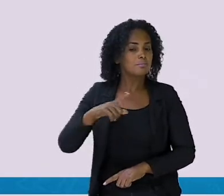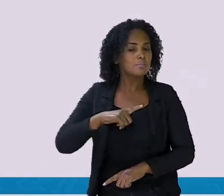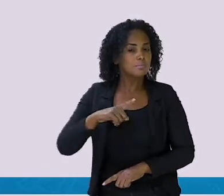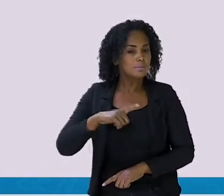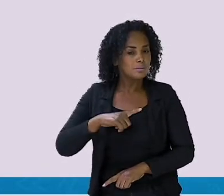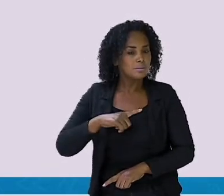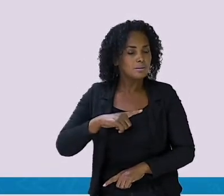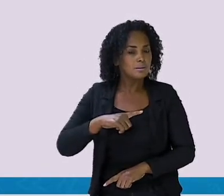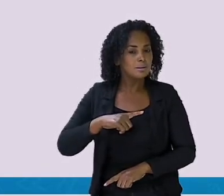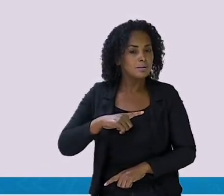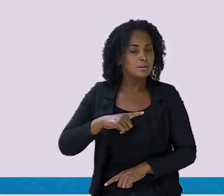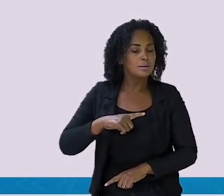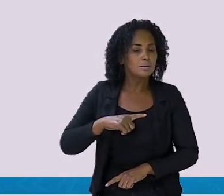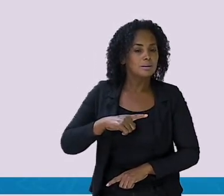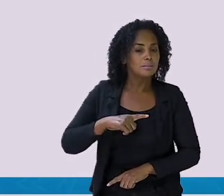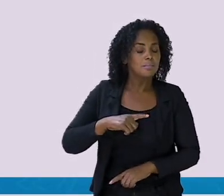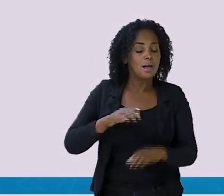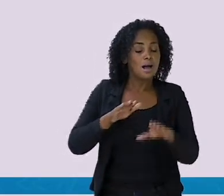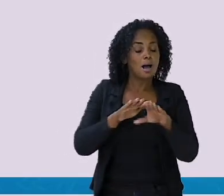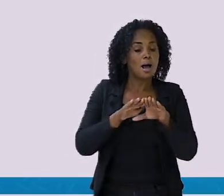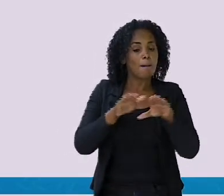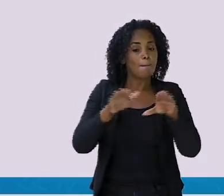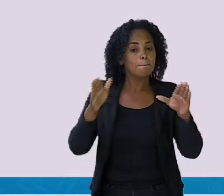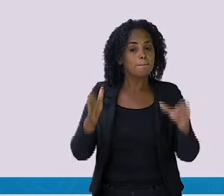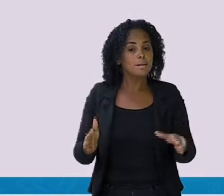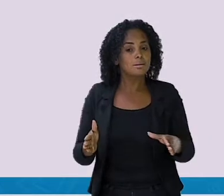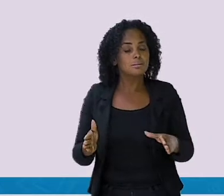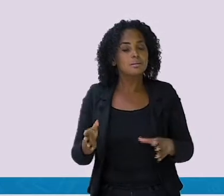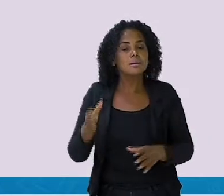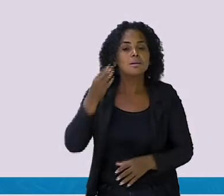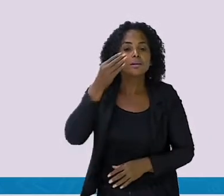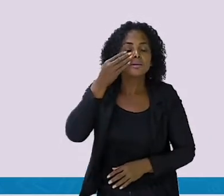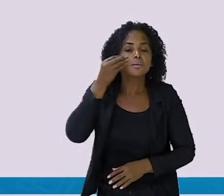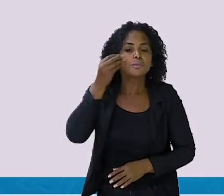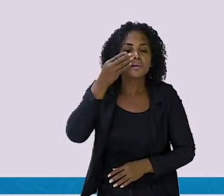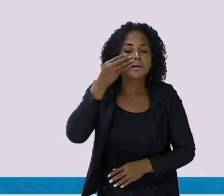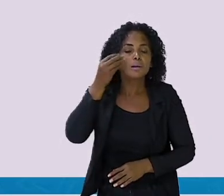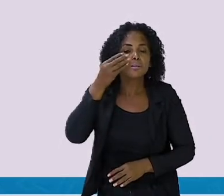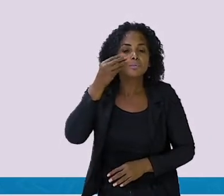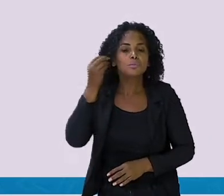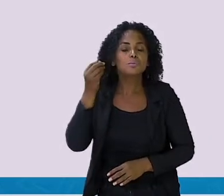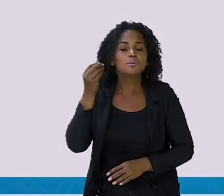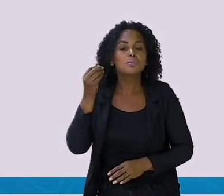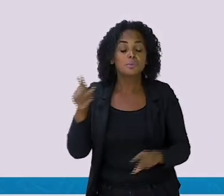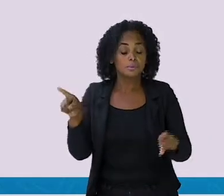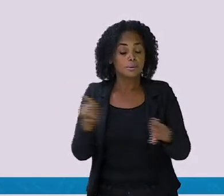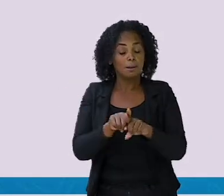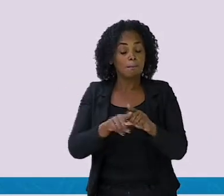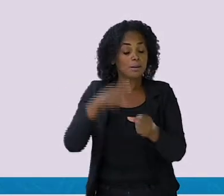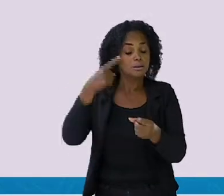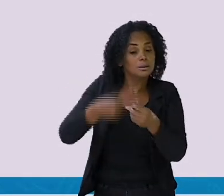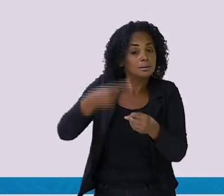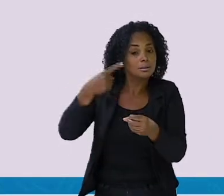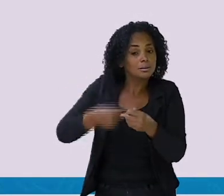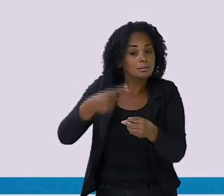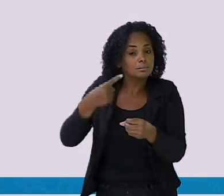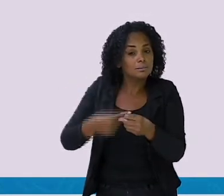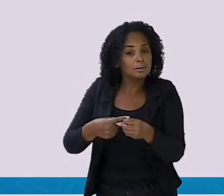olha só, ele é escrito com letra minúscula. Aqui eu já nomeei, eu tenho